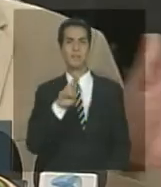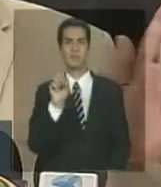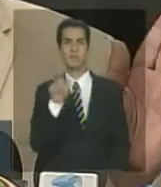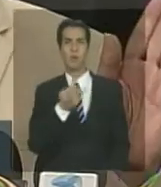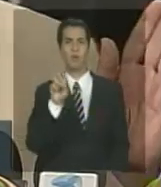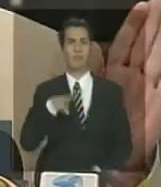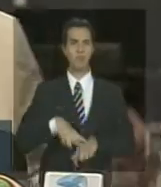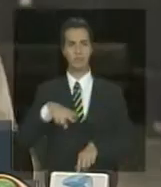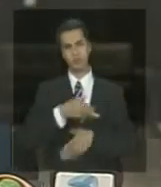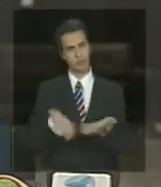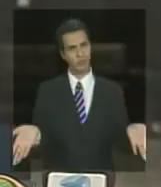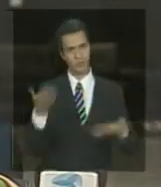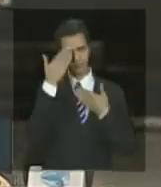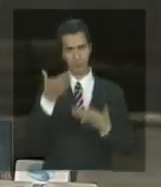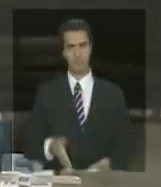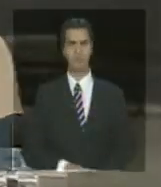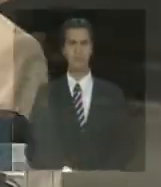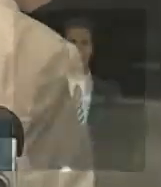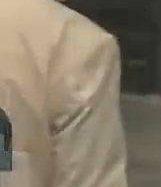Era isso. Obrigado.